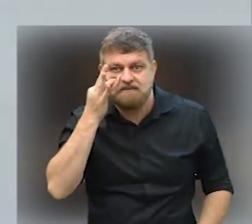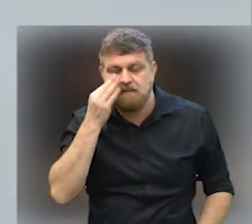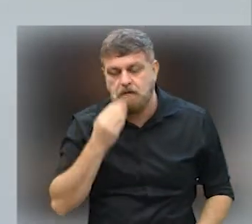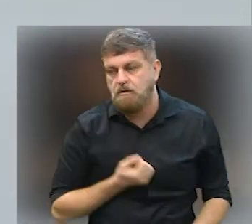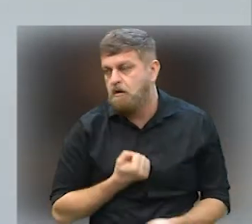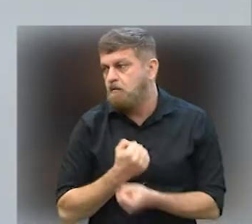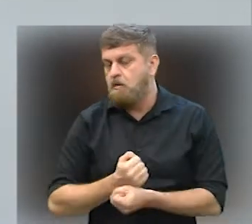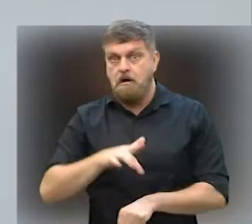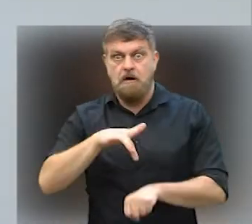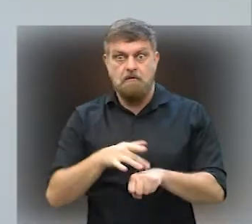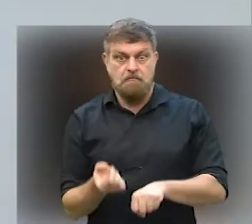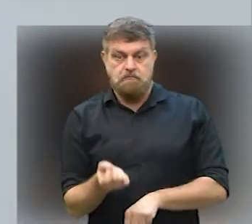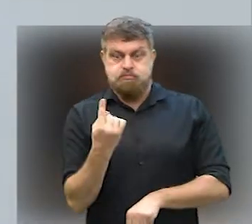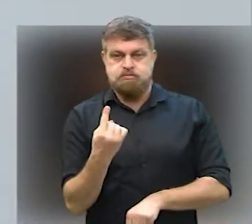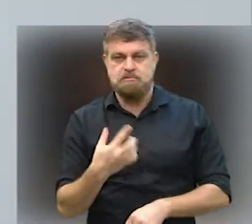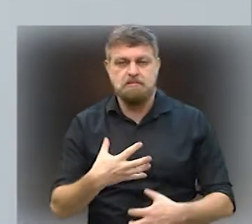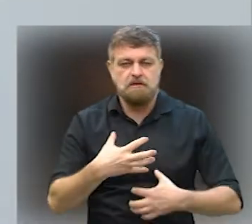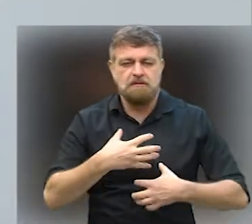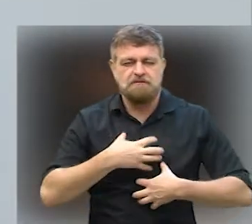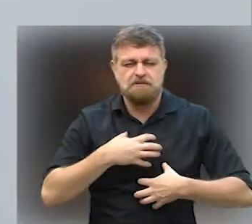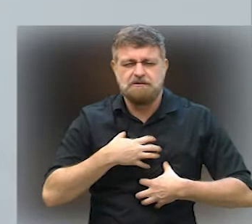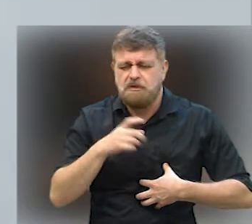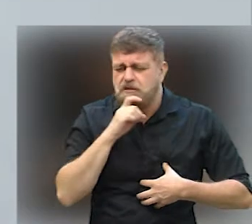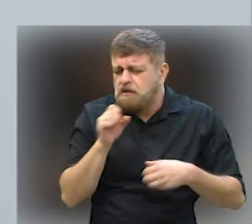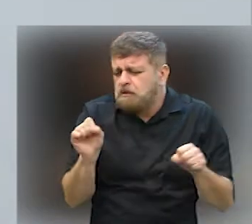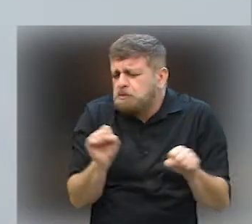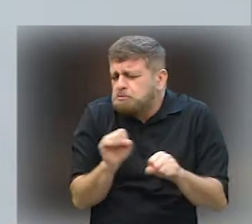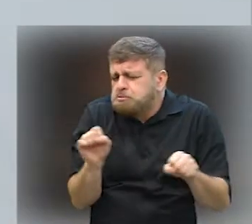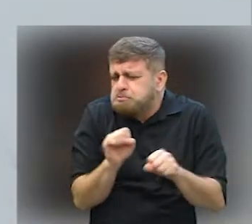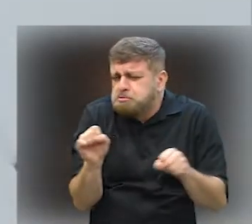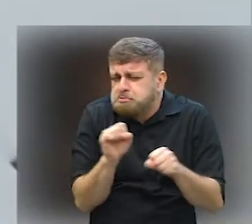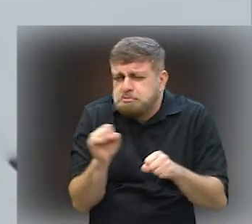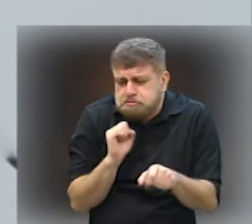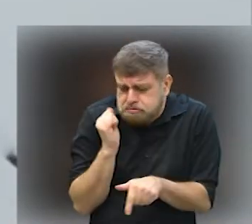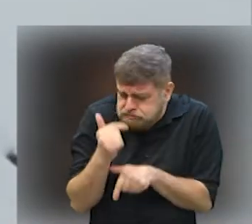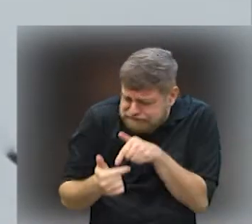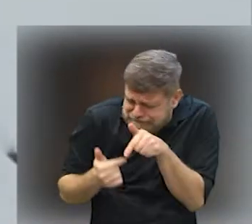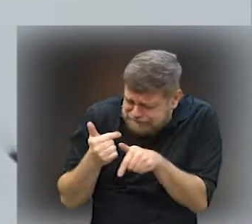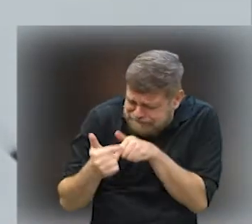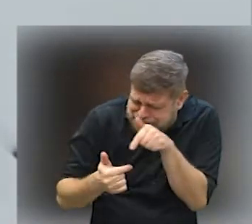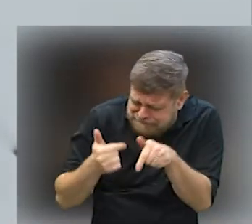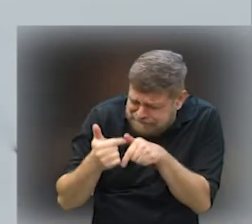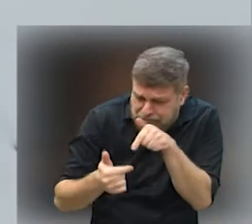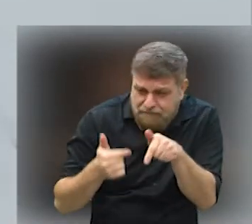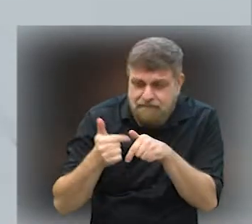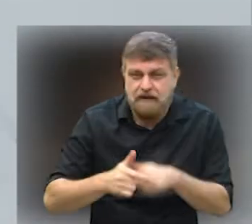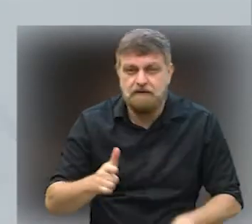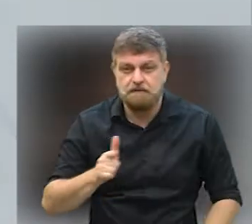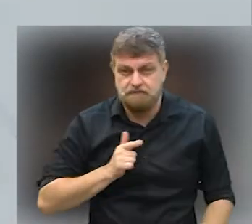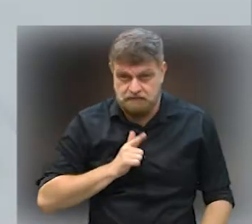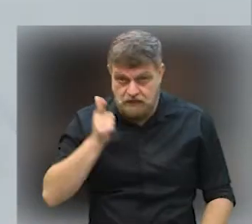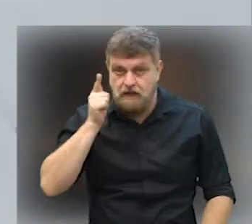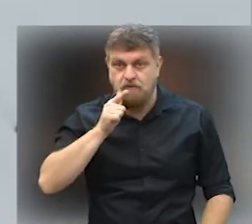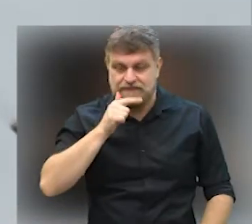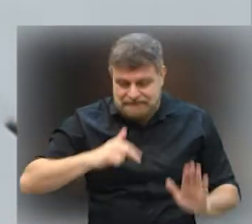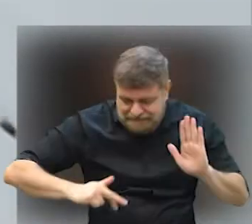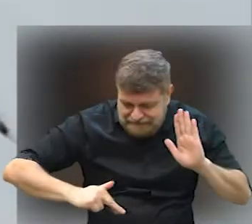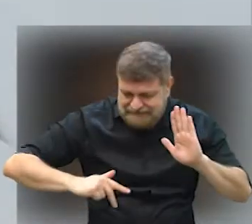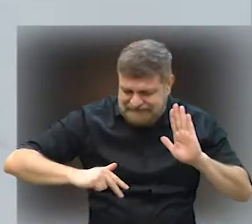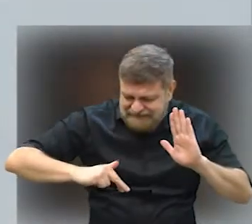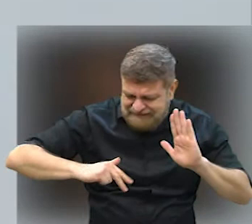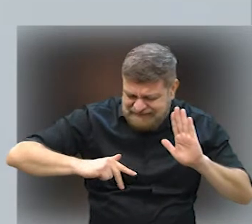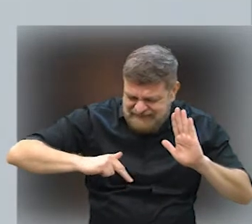impressionante. A sensação de frio, temperatura e trabalho dos Sherpas e trabalho para ascender cada dia